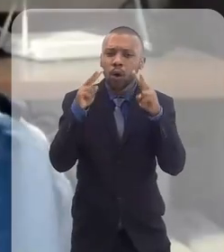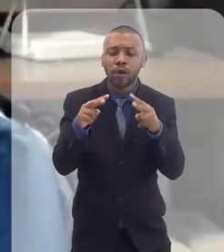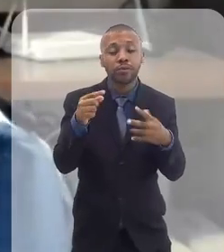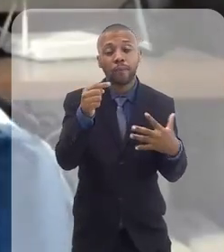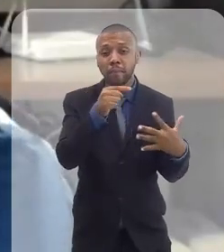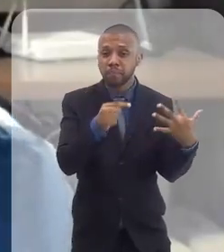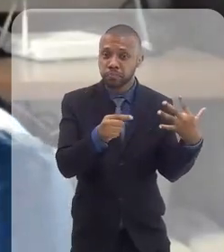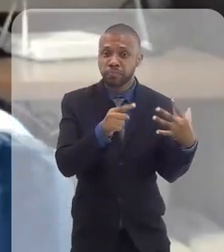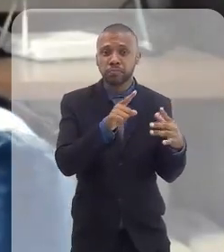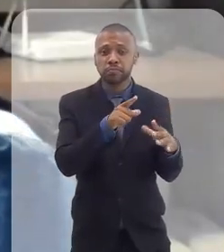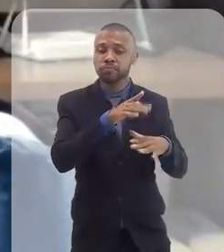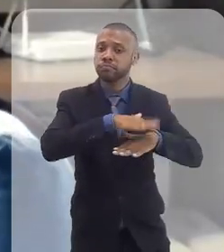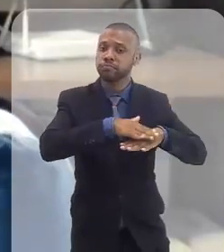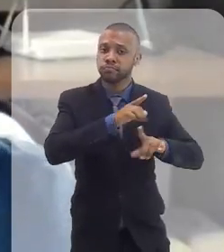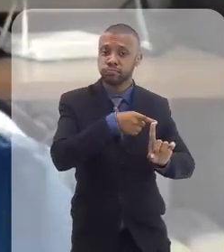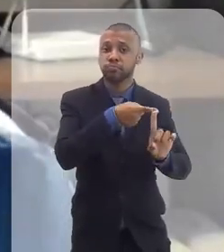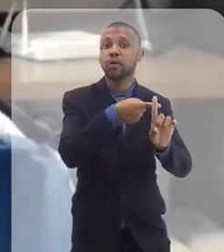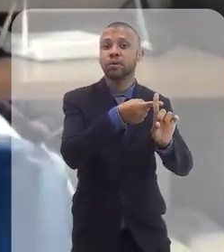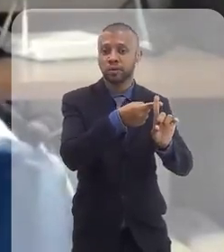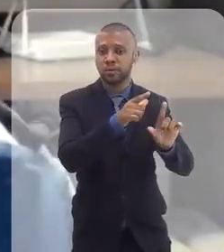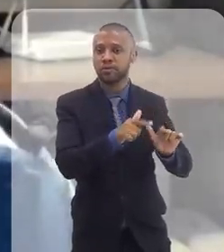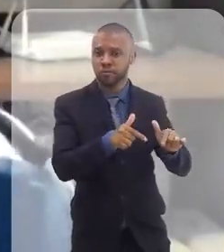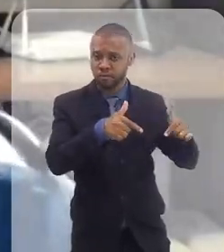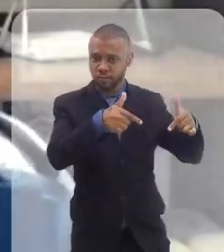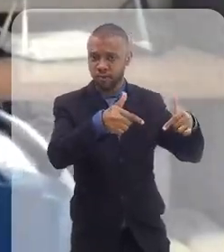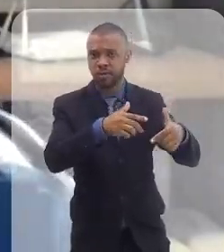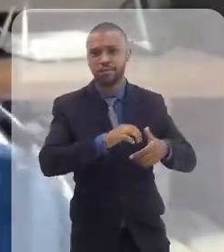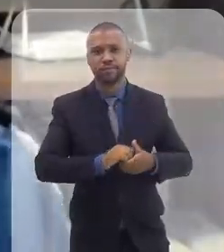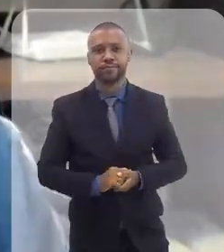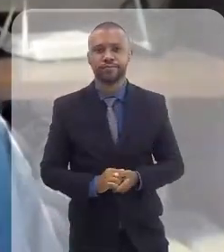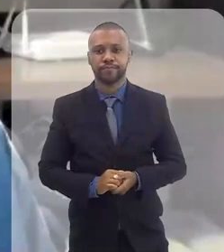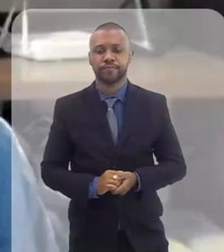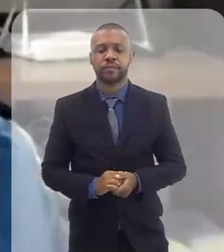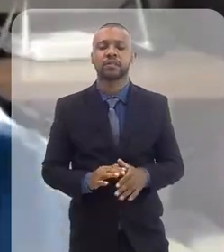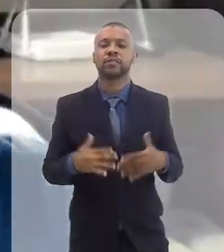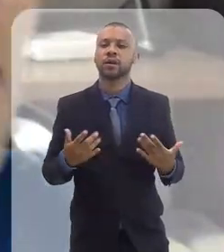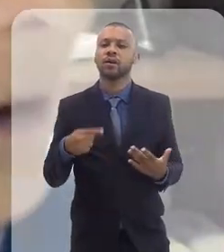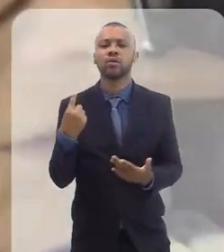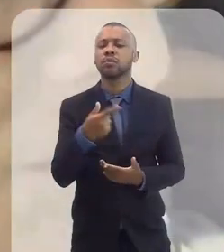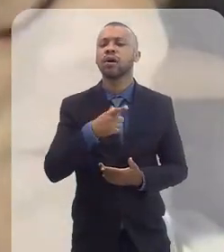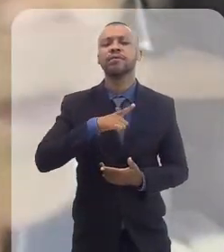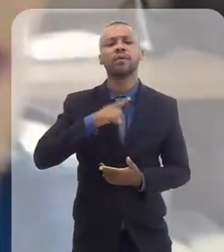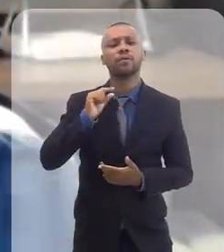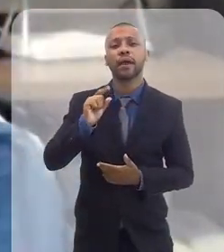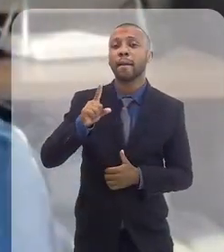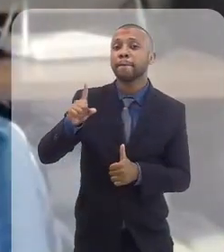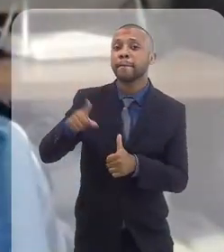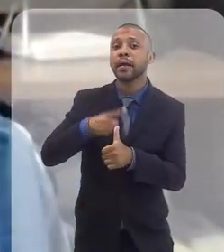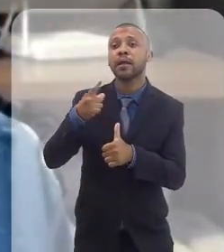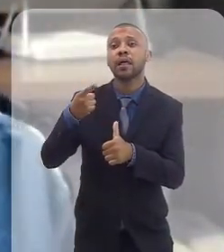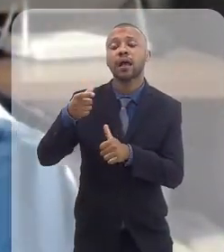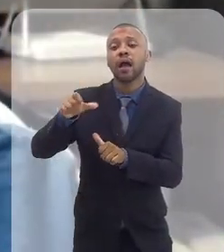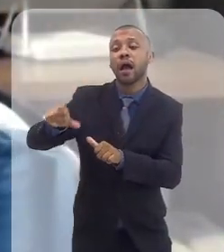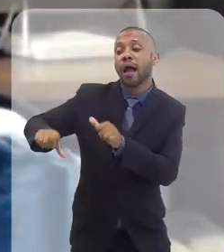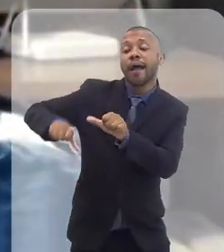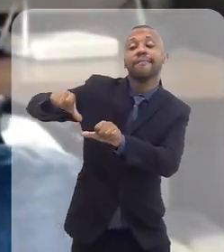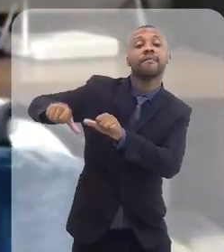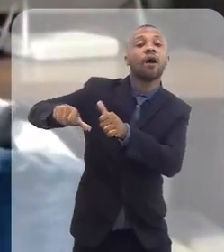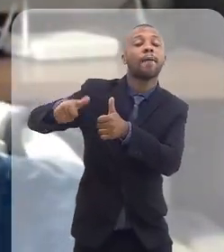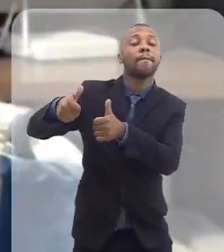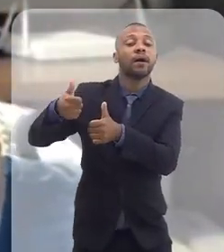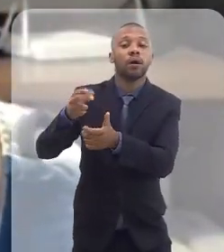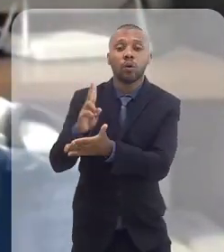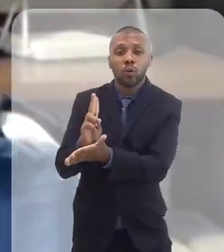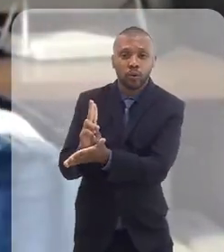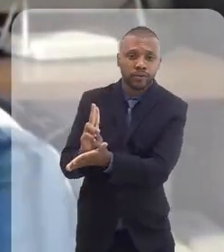Eu reconheço os pontos que foram feitos de positivo. Então, o que que nós tivemos? A primeira